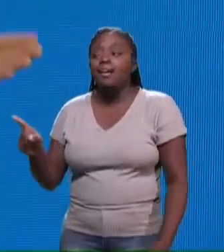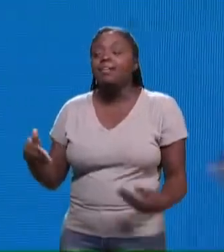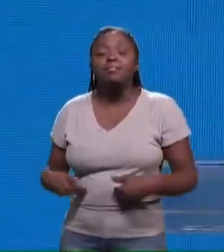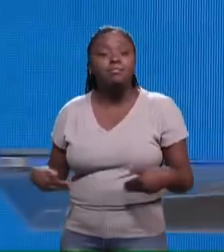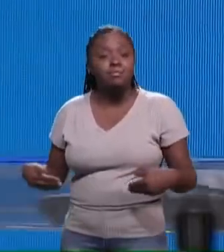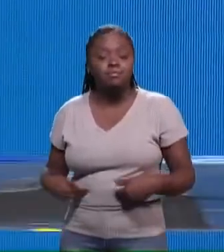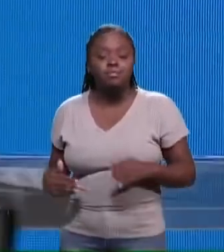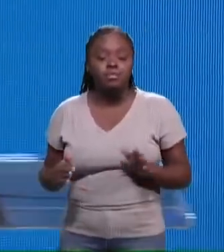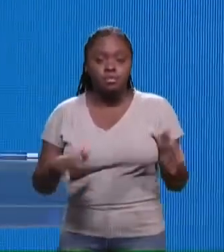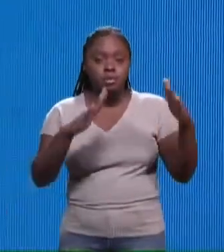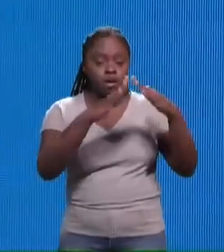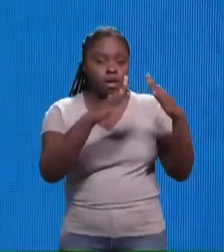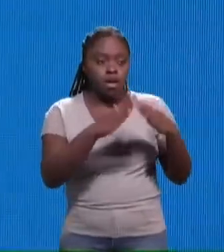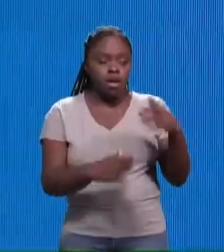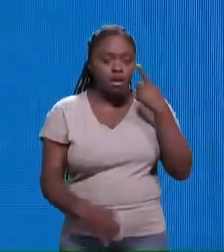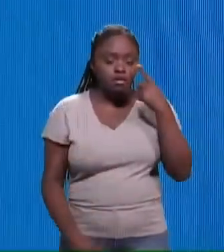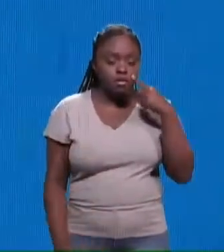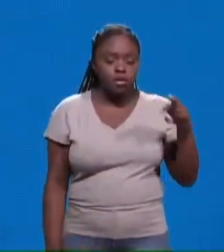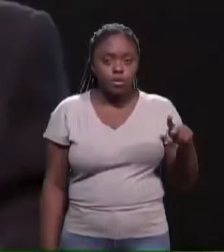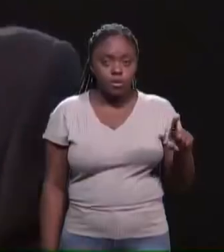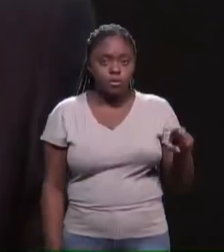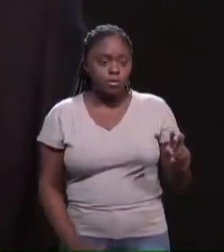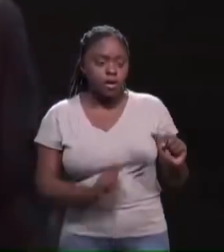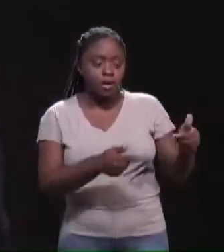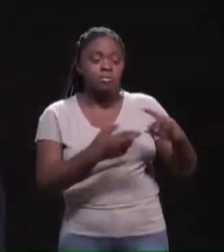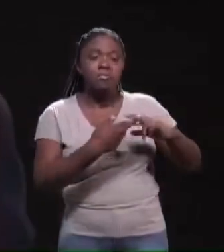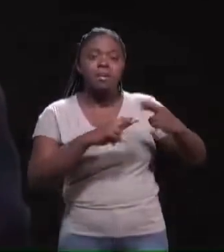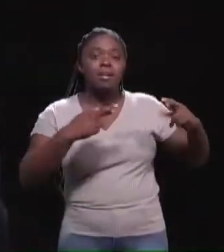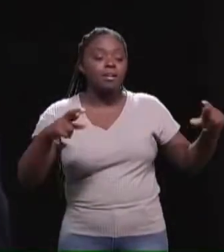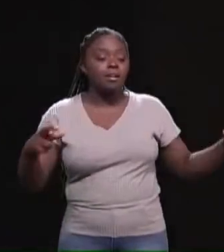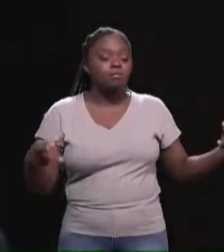fome. Chegou em casa, viu o irmão dele fazendo um miojo.